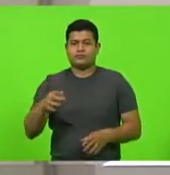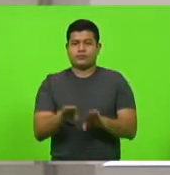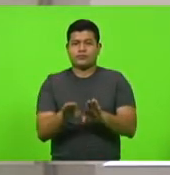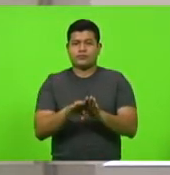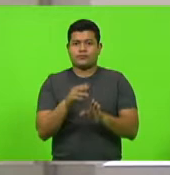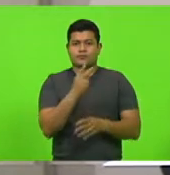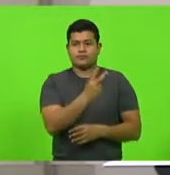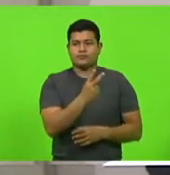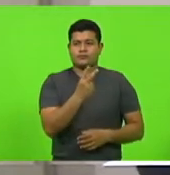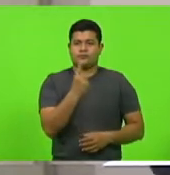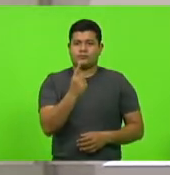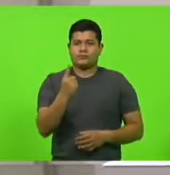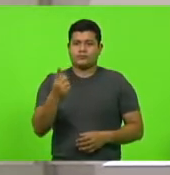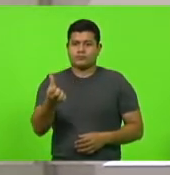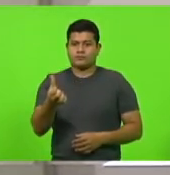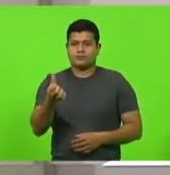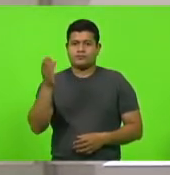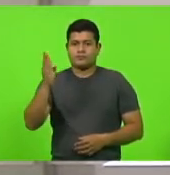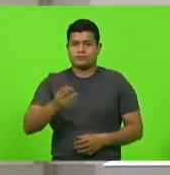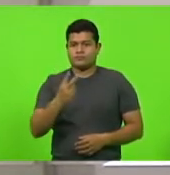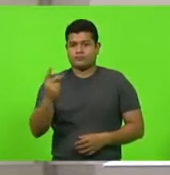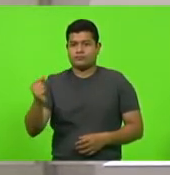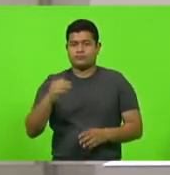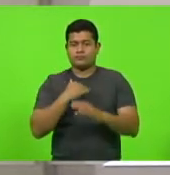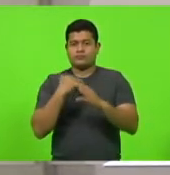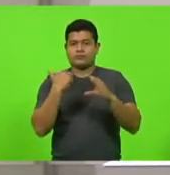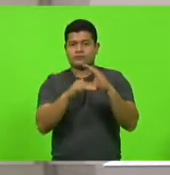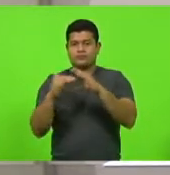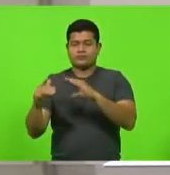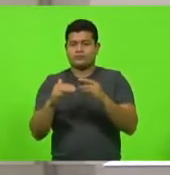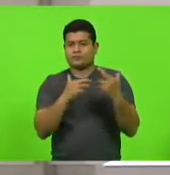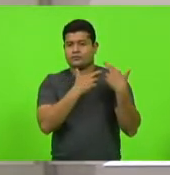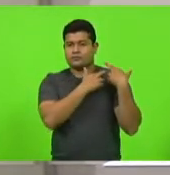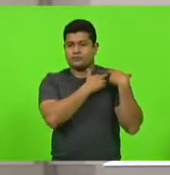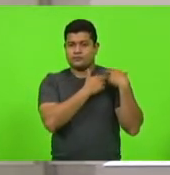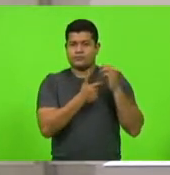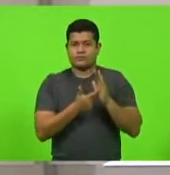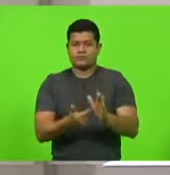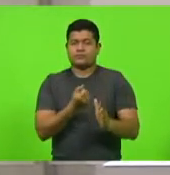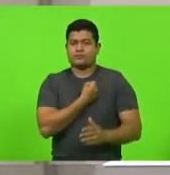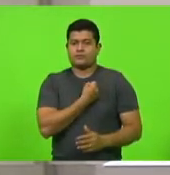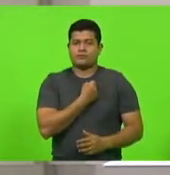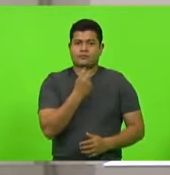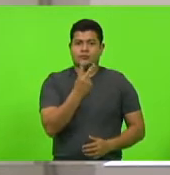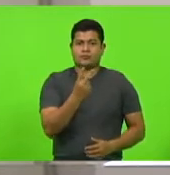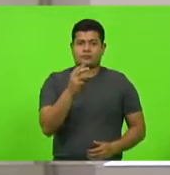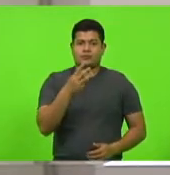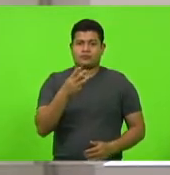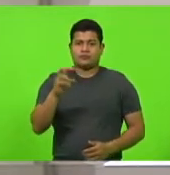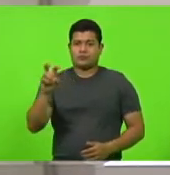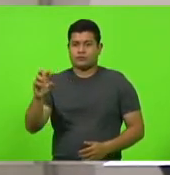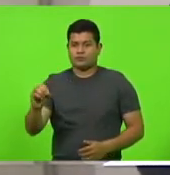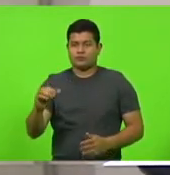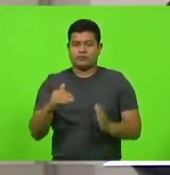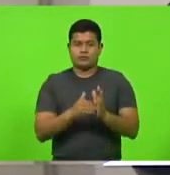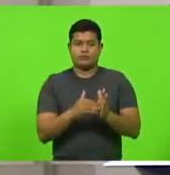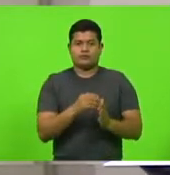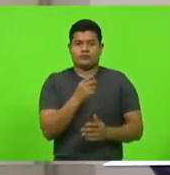2.116/2021 e comunicou que encaminhará aos destinatários as indicações números 2.350,